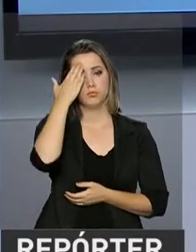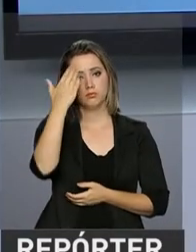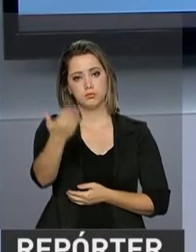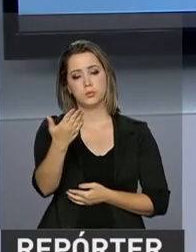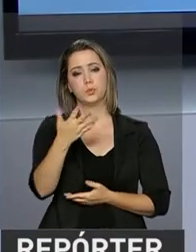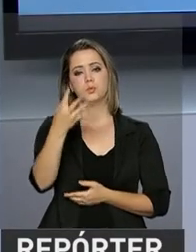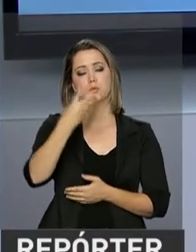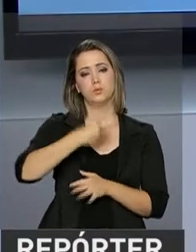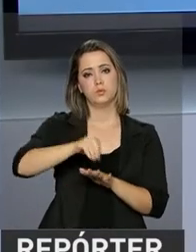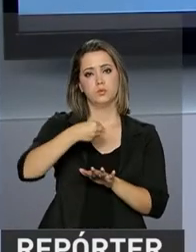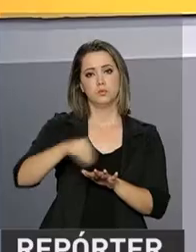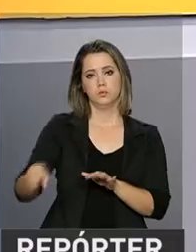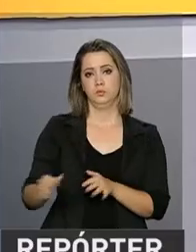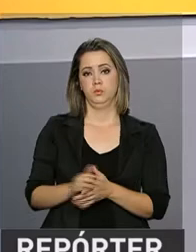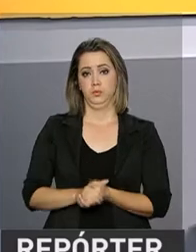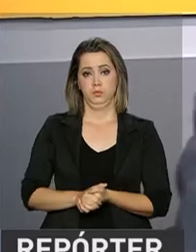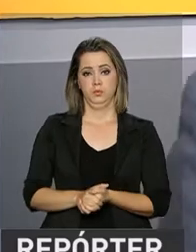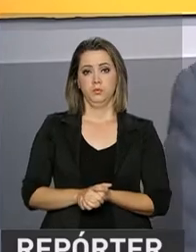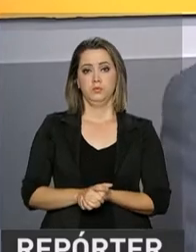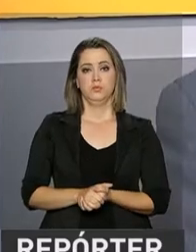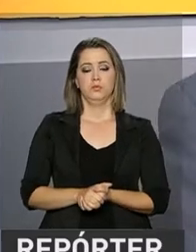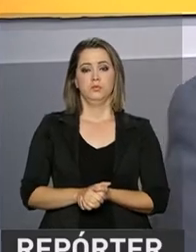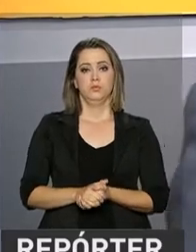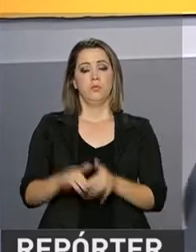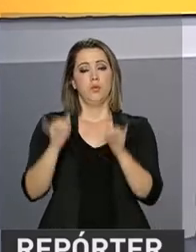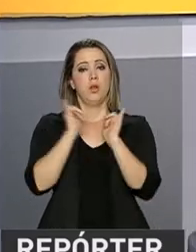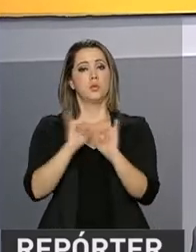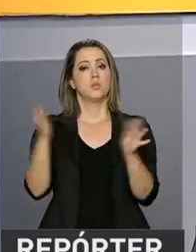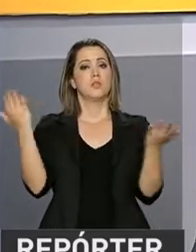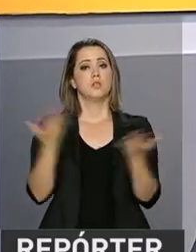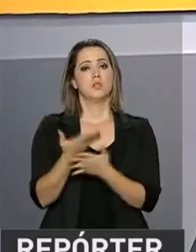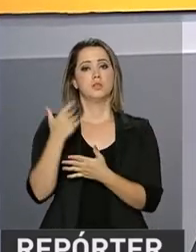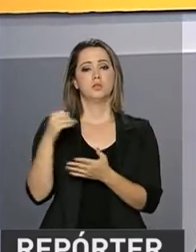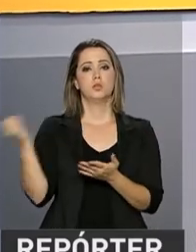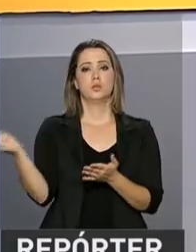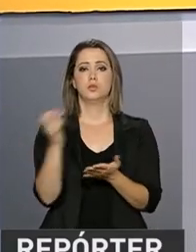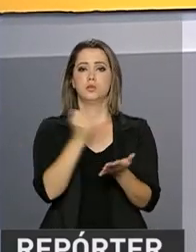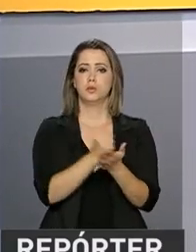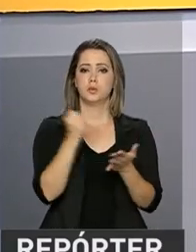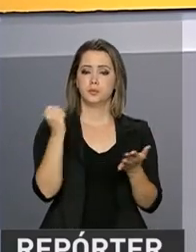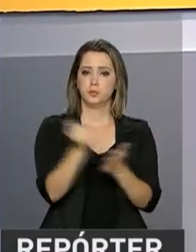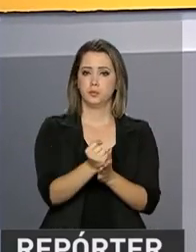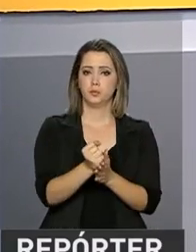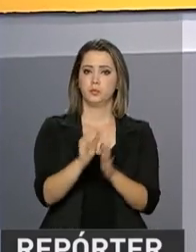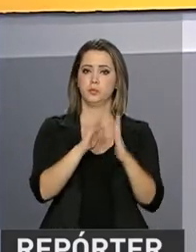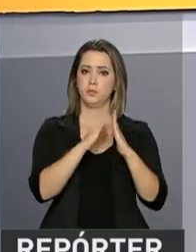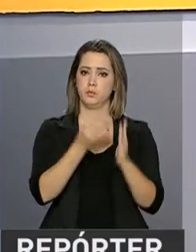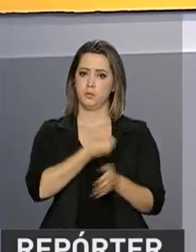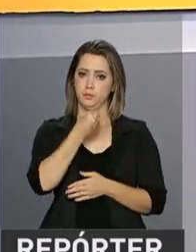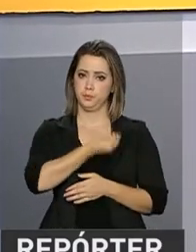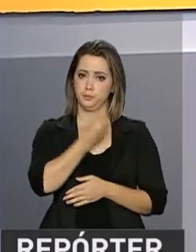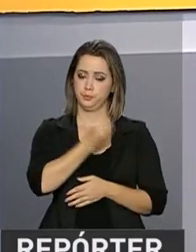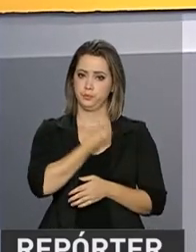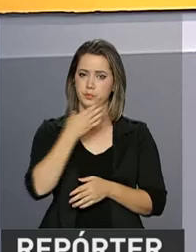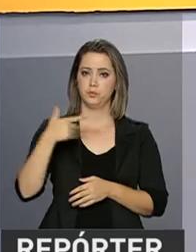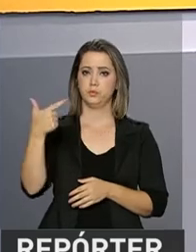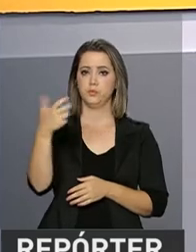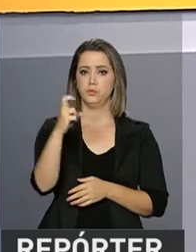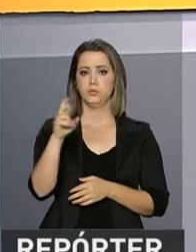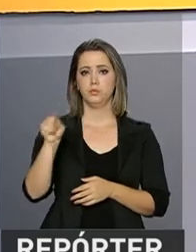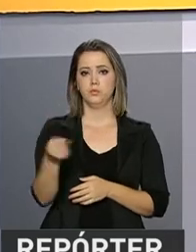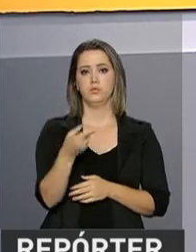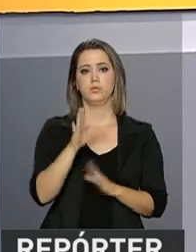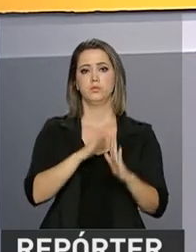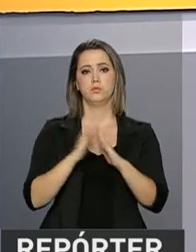pelas informações foram anunciadas hoje novas contratações no programa minha casa minha vida são 25